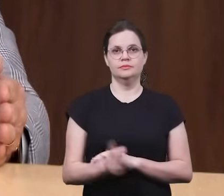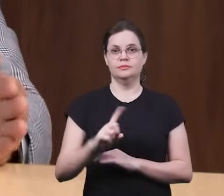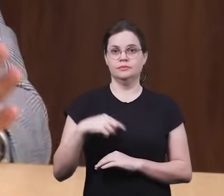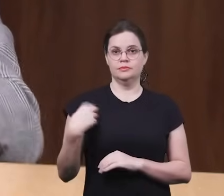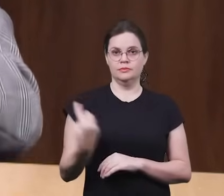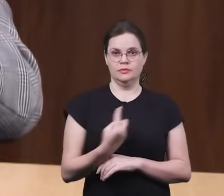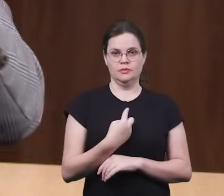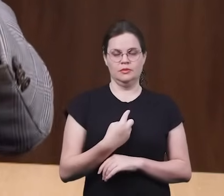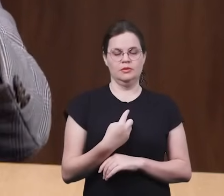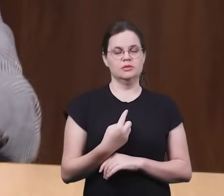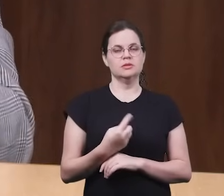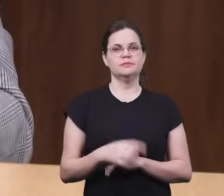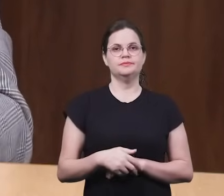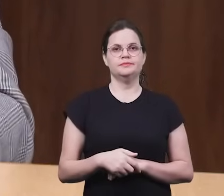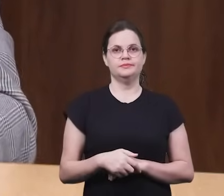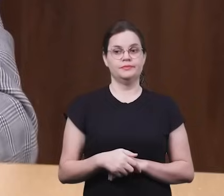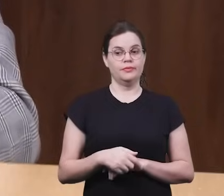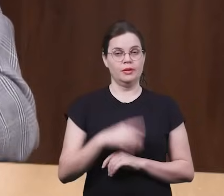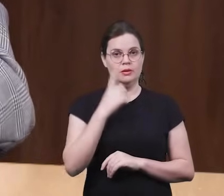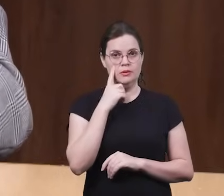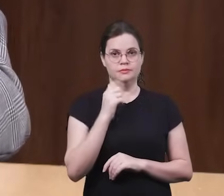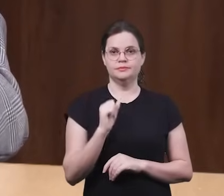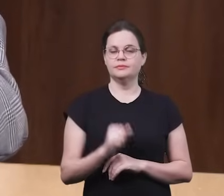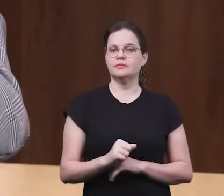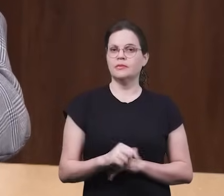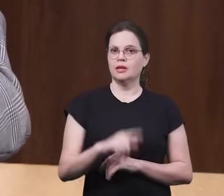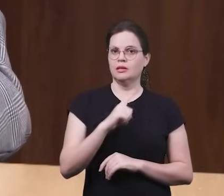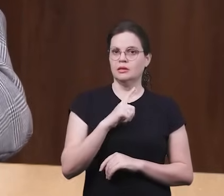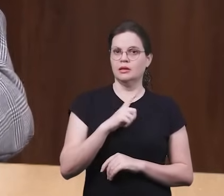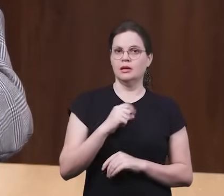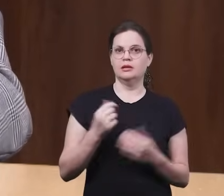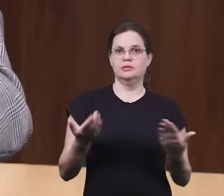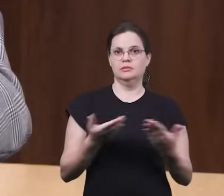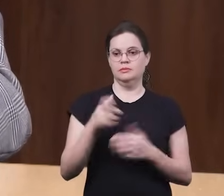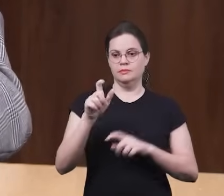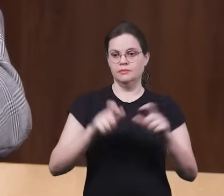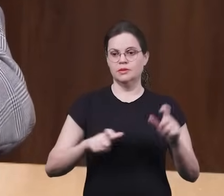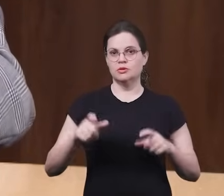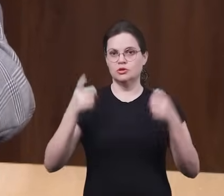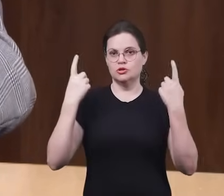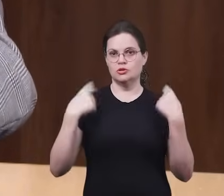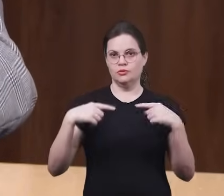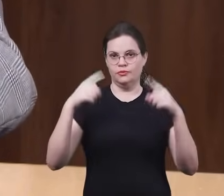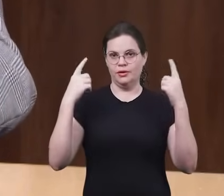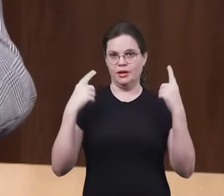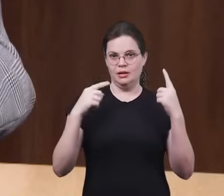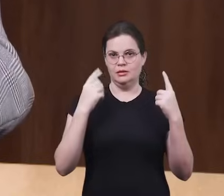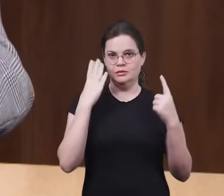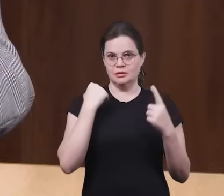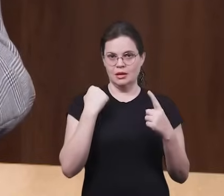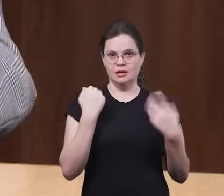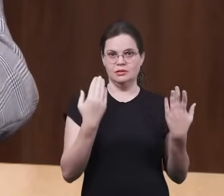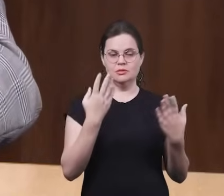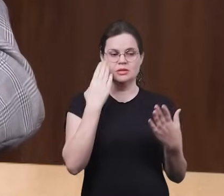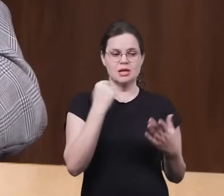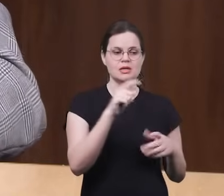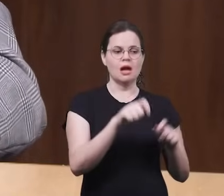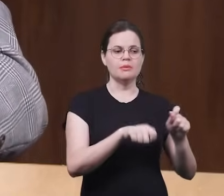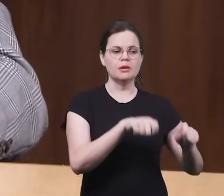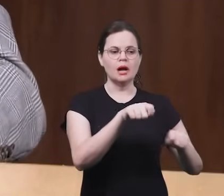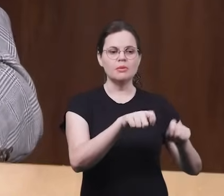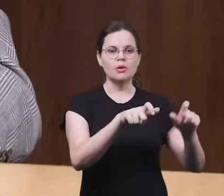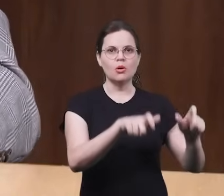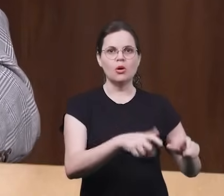nós estamos caminhando, vamos lá, você tem um rebanho, né? Você sabe onde ele está caminhando, você sabe